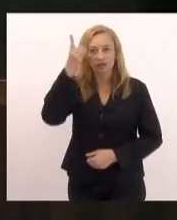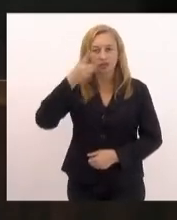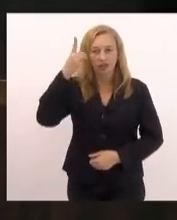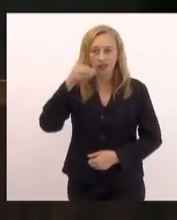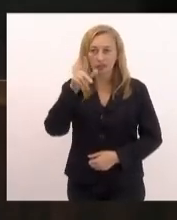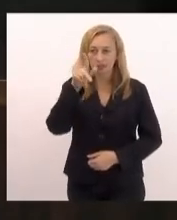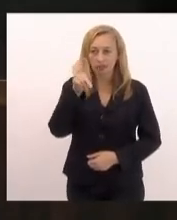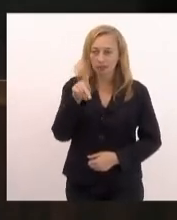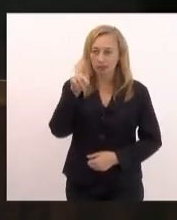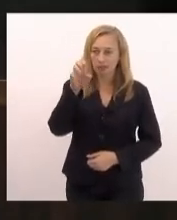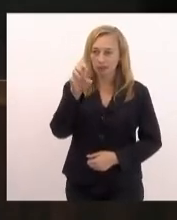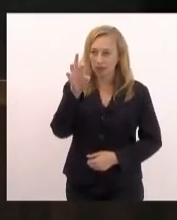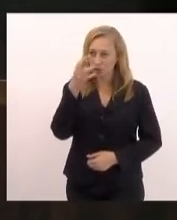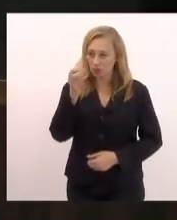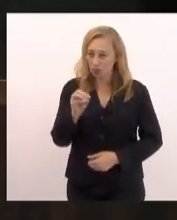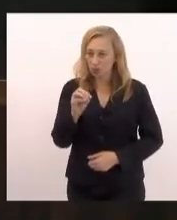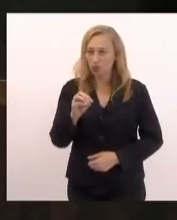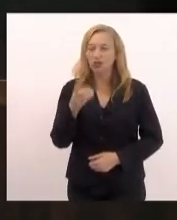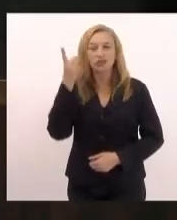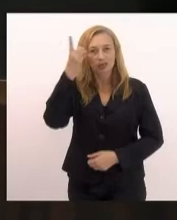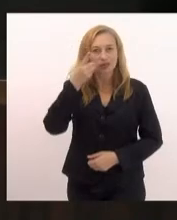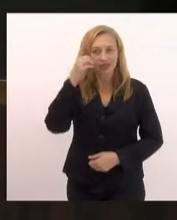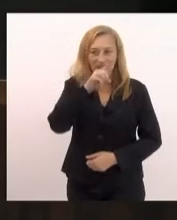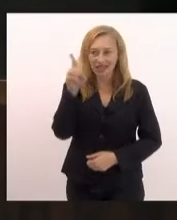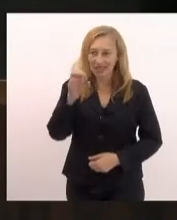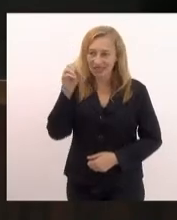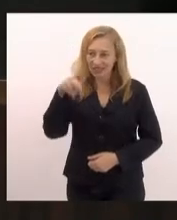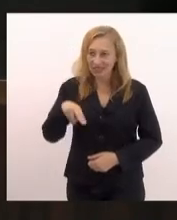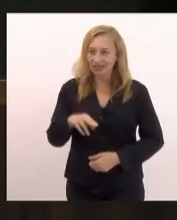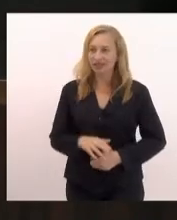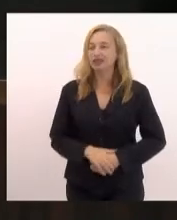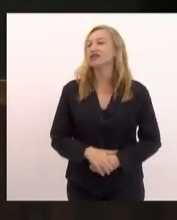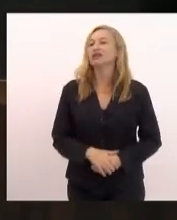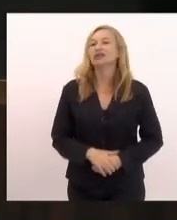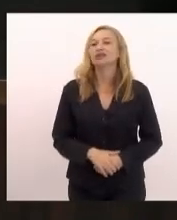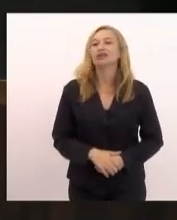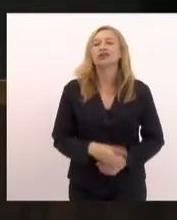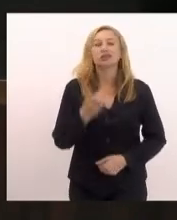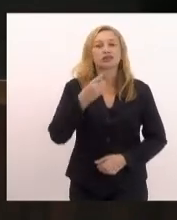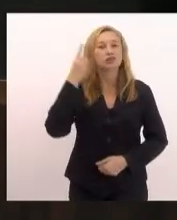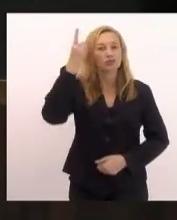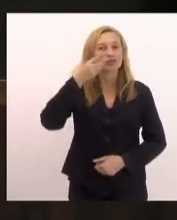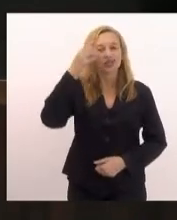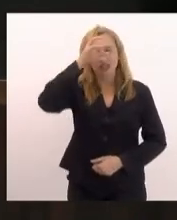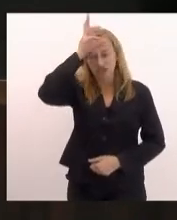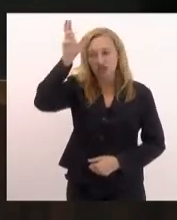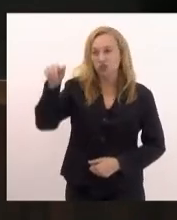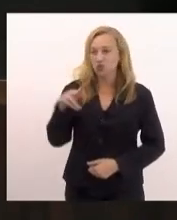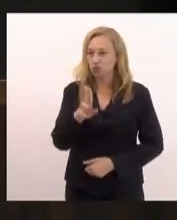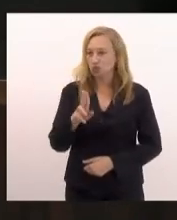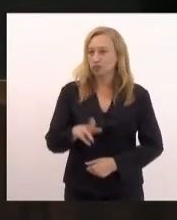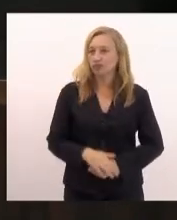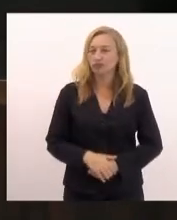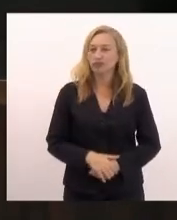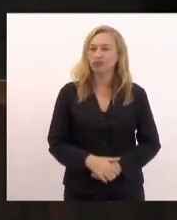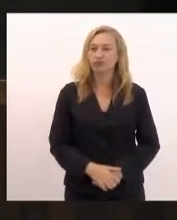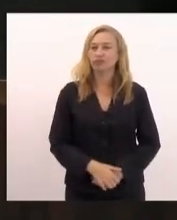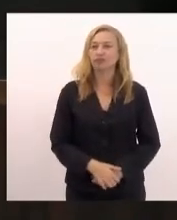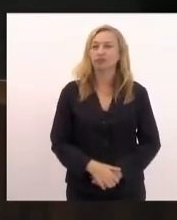Ricardo. Deputada Zeidan. Deputada Tia Ju.